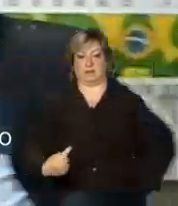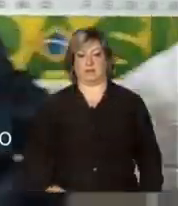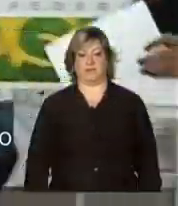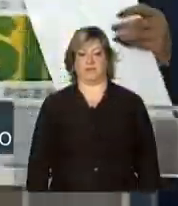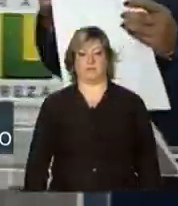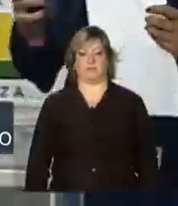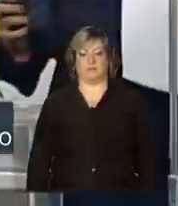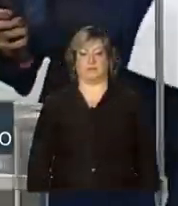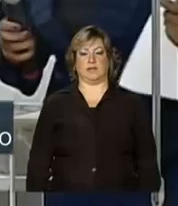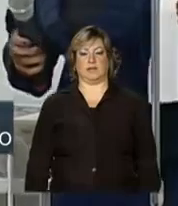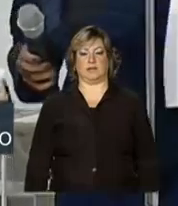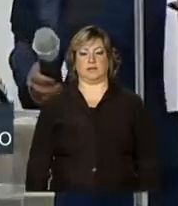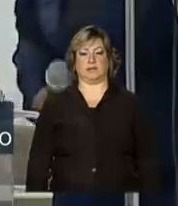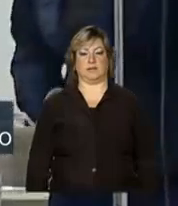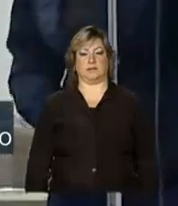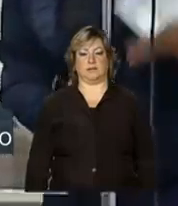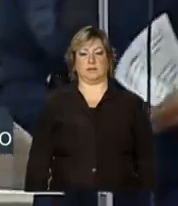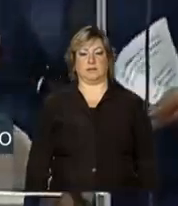Menicucci.